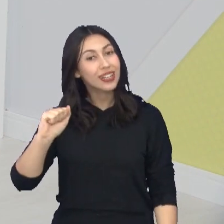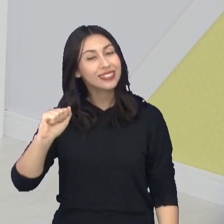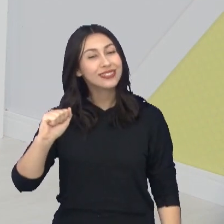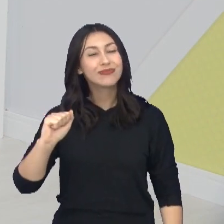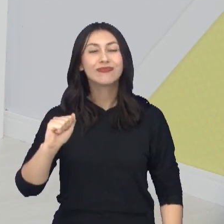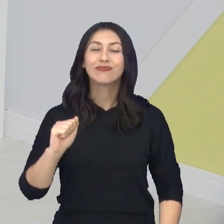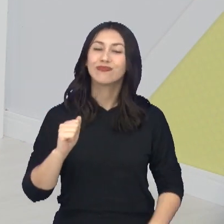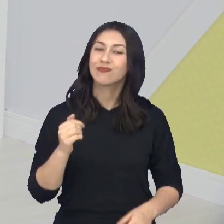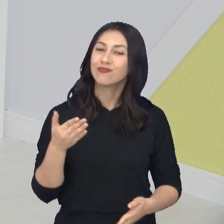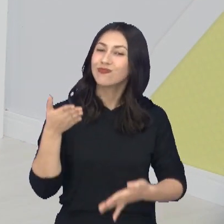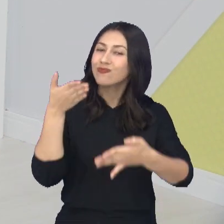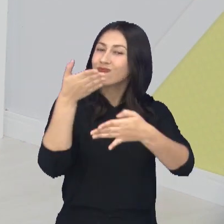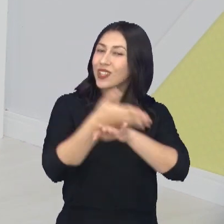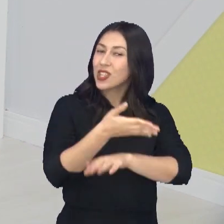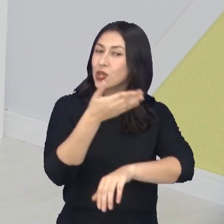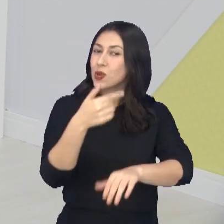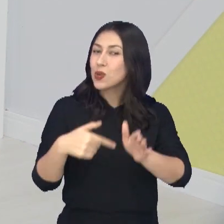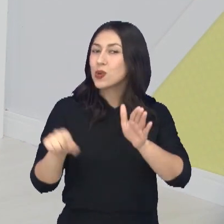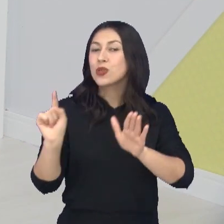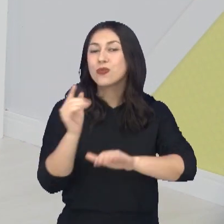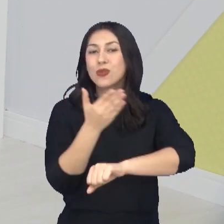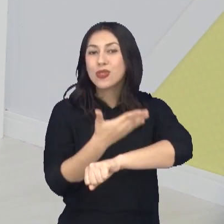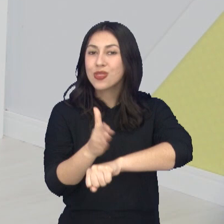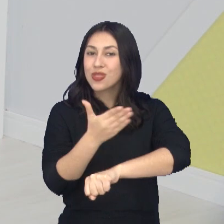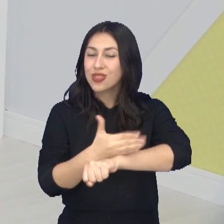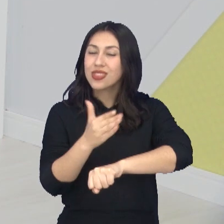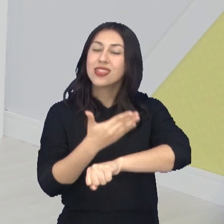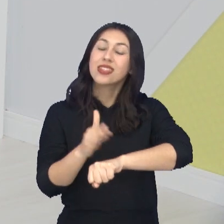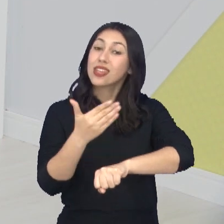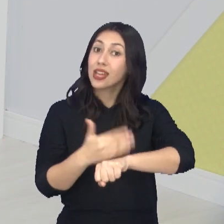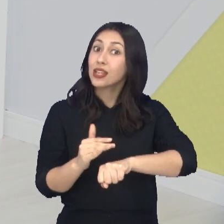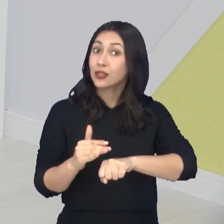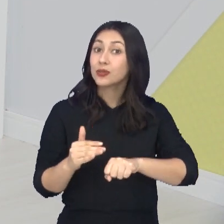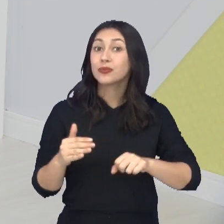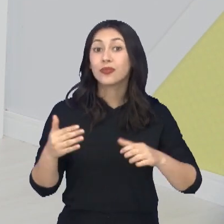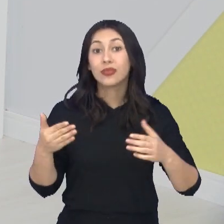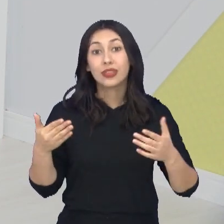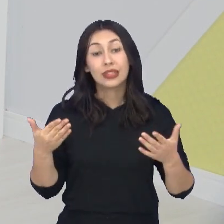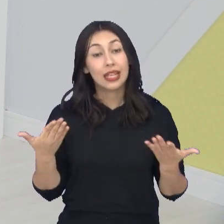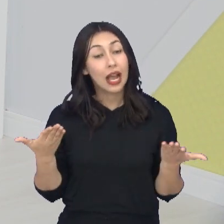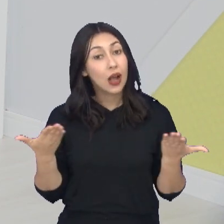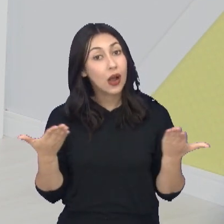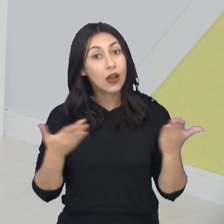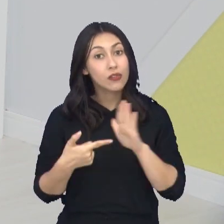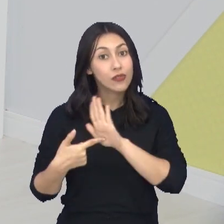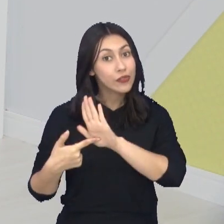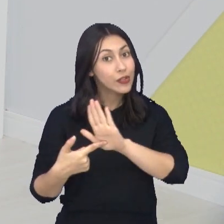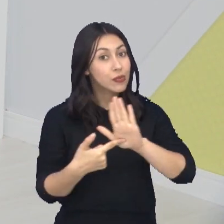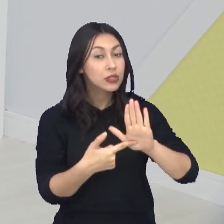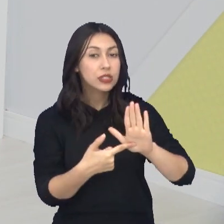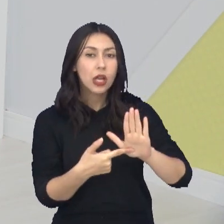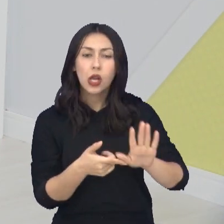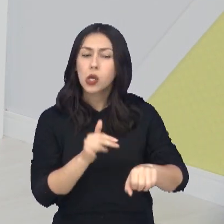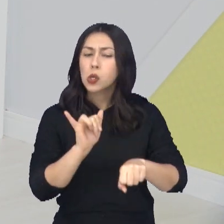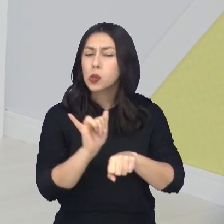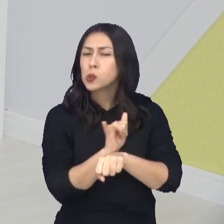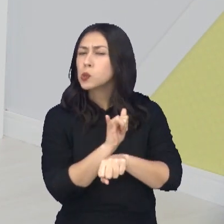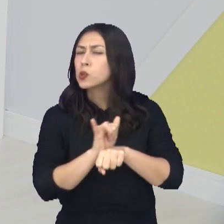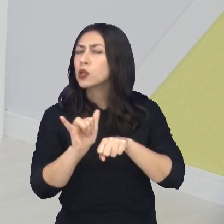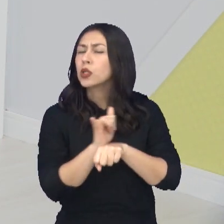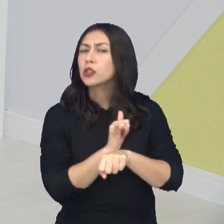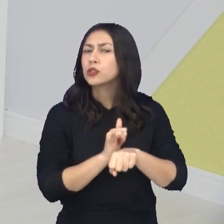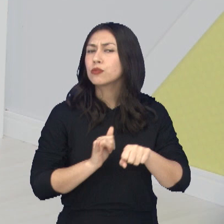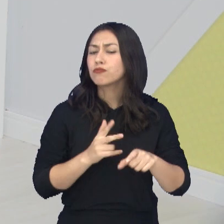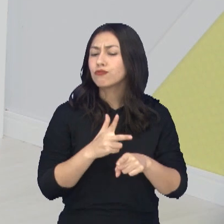Coquinha, estiveram no último treino da equipe antes da partida de amanhã e contam para você qual a estratégia do Tigre